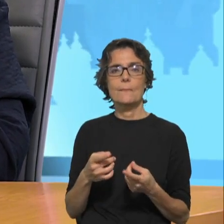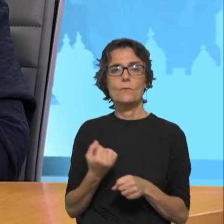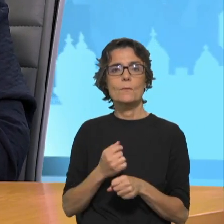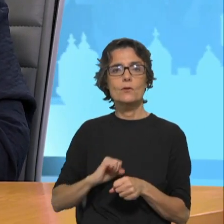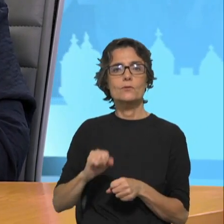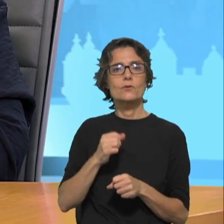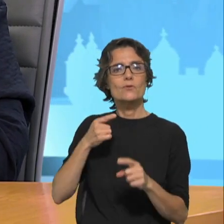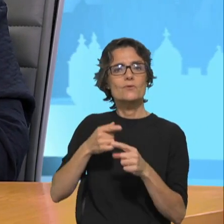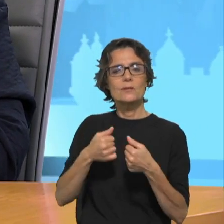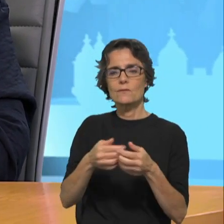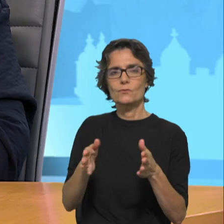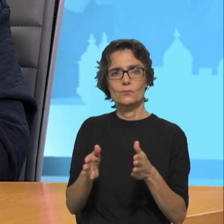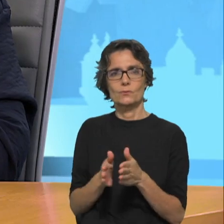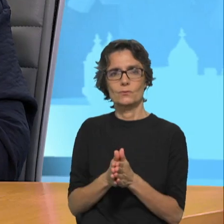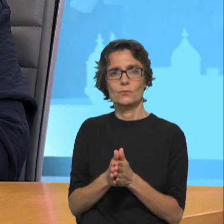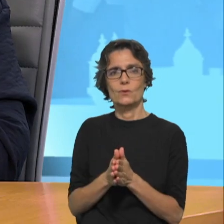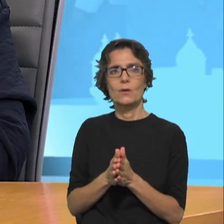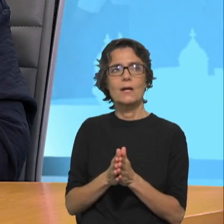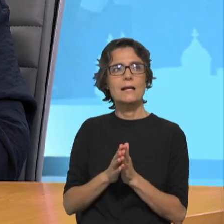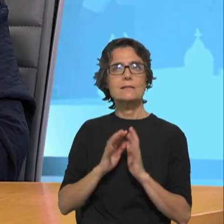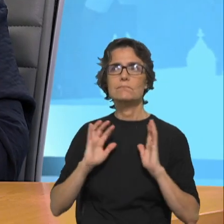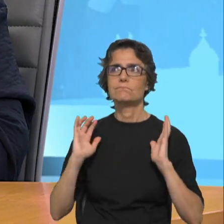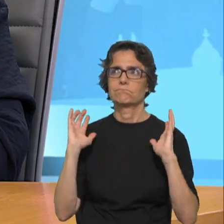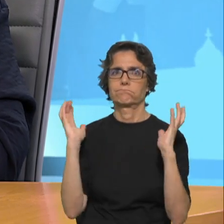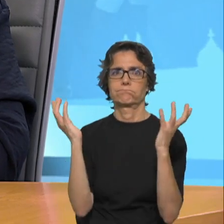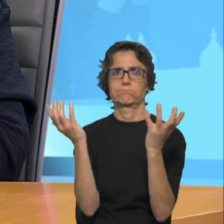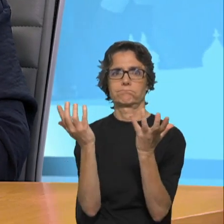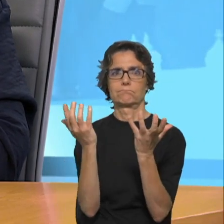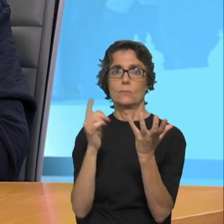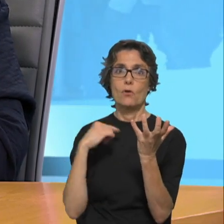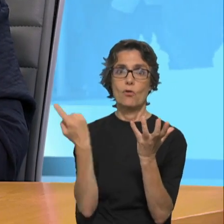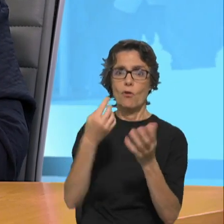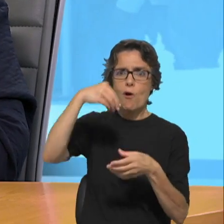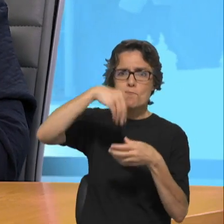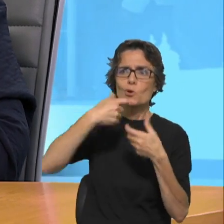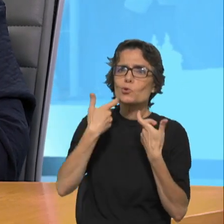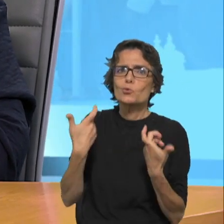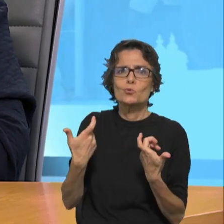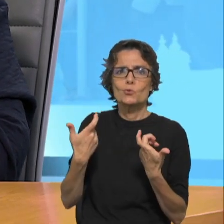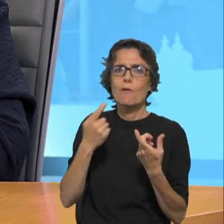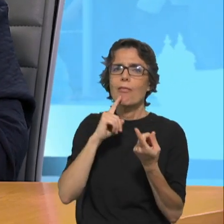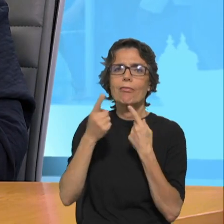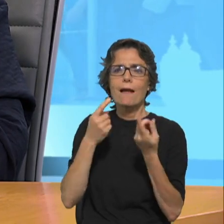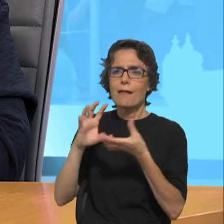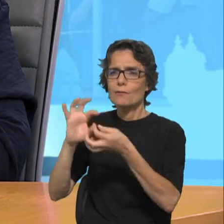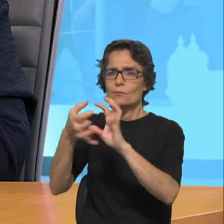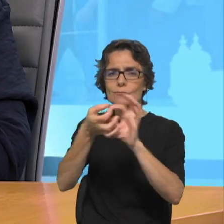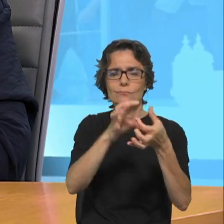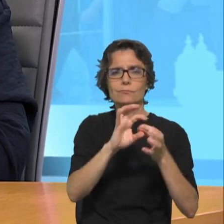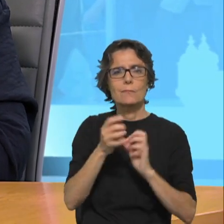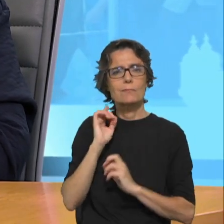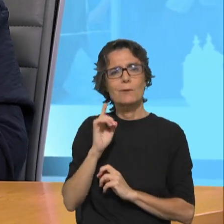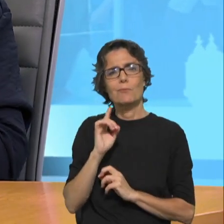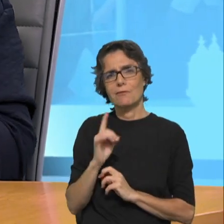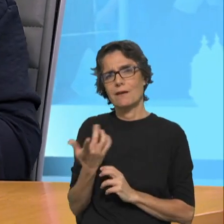o sentido da casa comum, o sentido do bem comum, se não vamos por aí em diálogo com todos os outros, seja